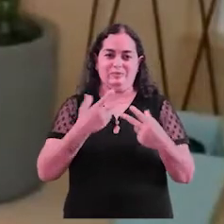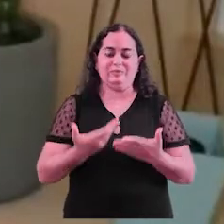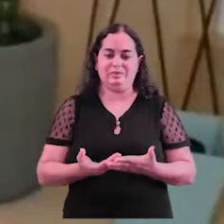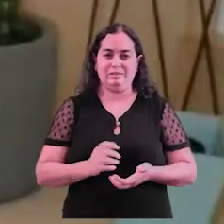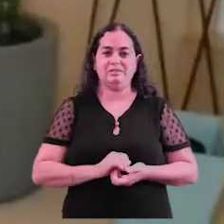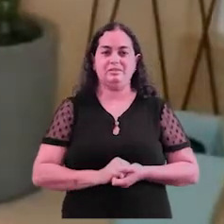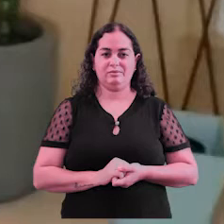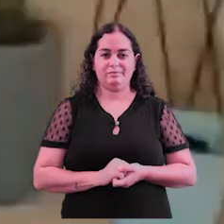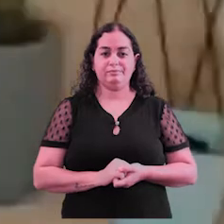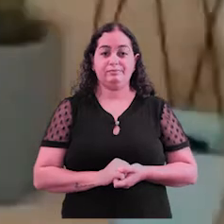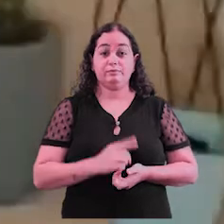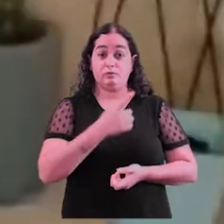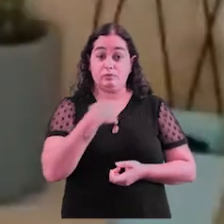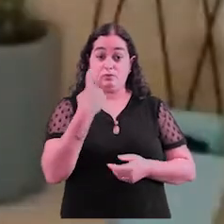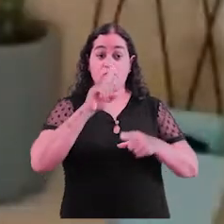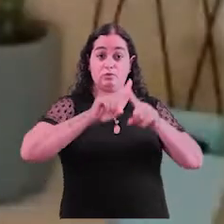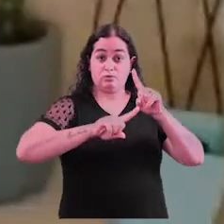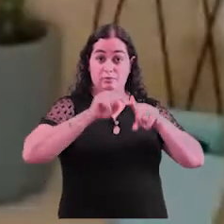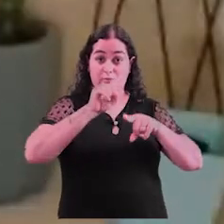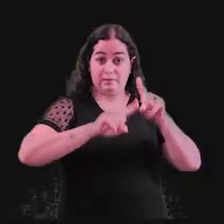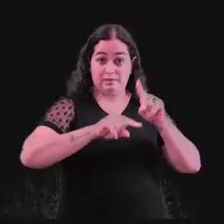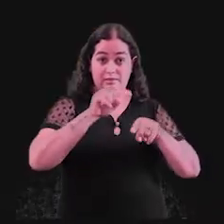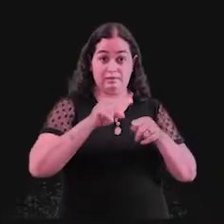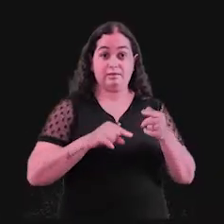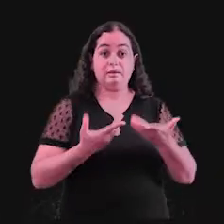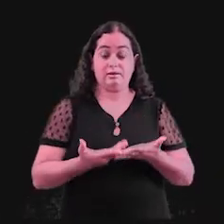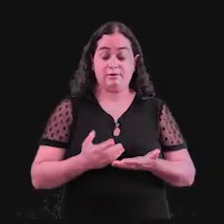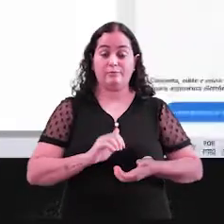acompanhar o nosso material.